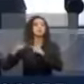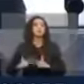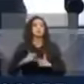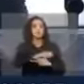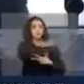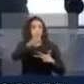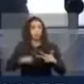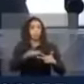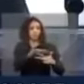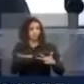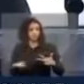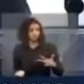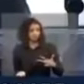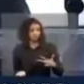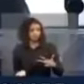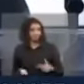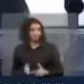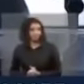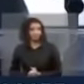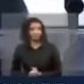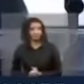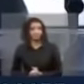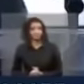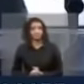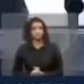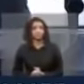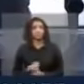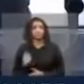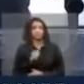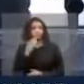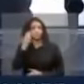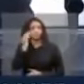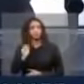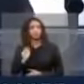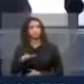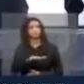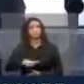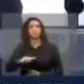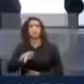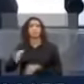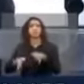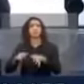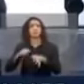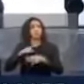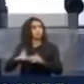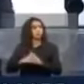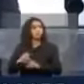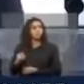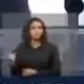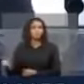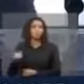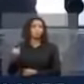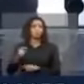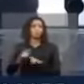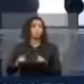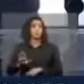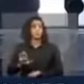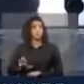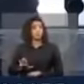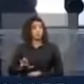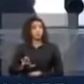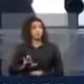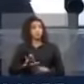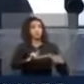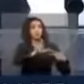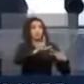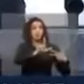poderes. Entendemos que a jurisdição constitucional desempenha papel preponderante, mas somente quando o Poder Legislativo não